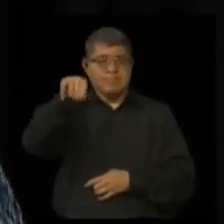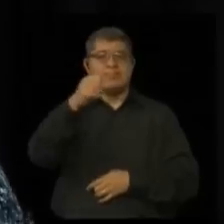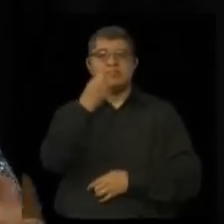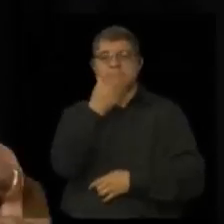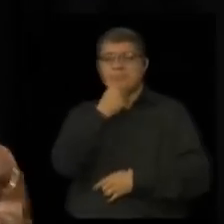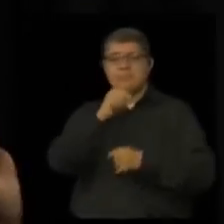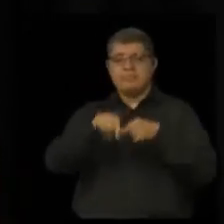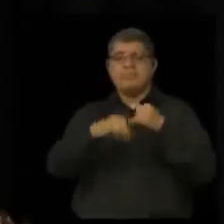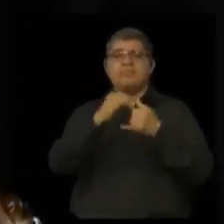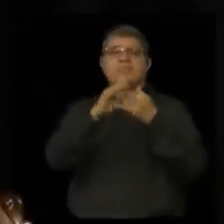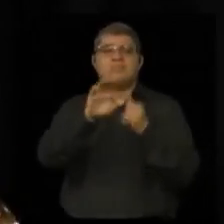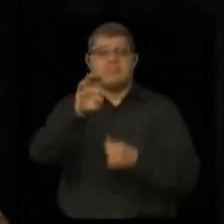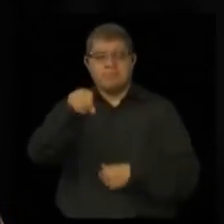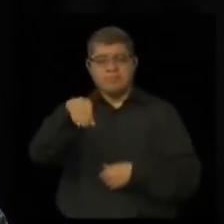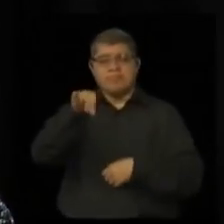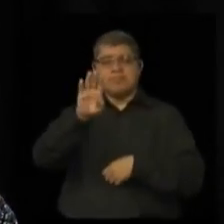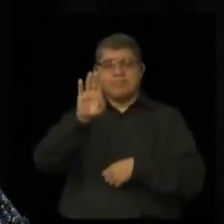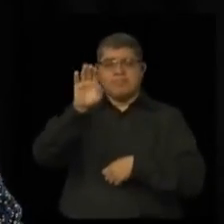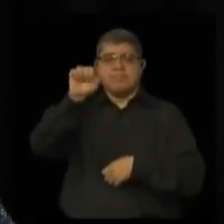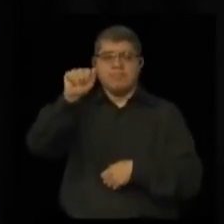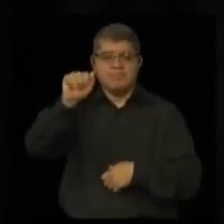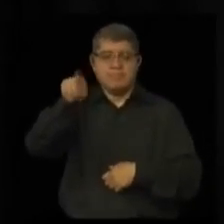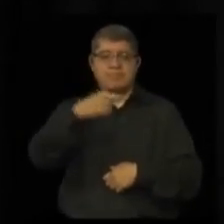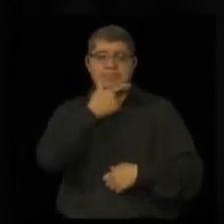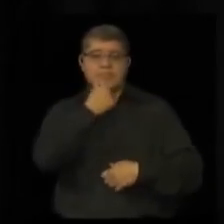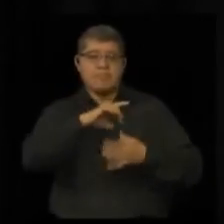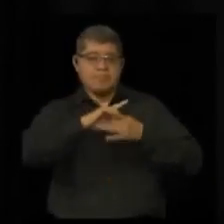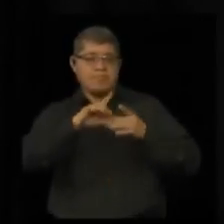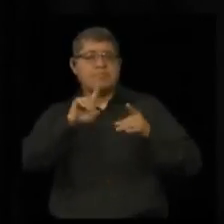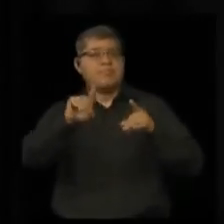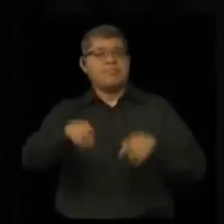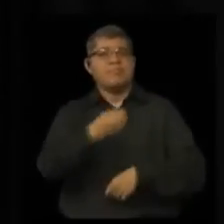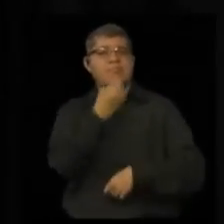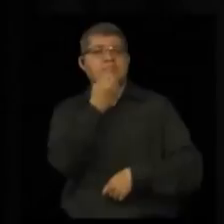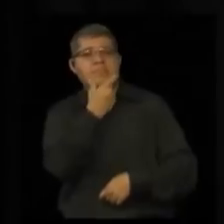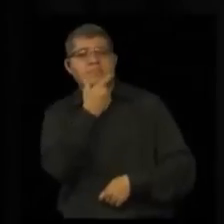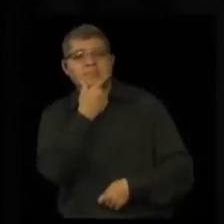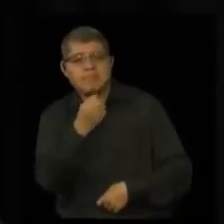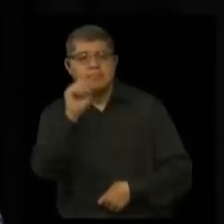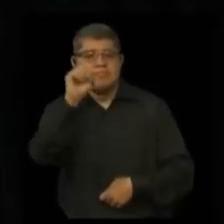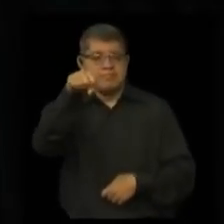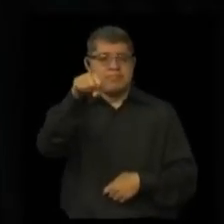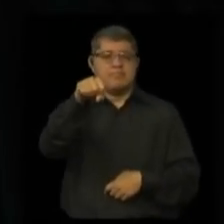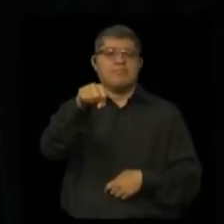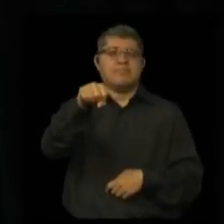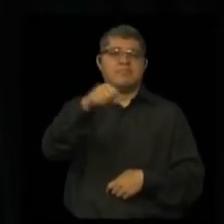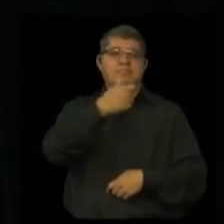bah. O homem livre é um homem bom, bah. O homem livre é um homem bom,